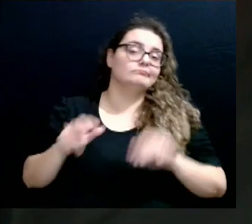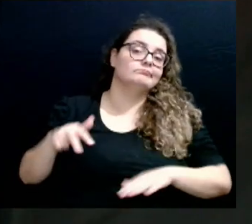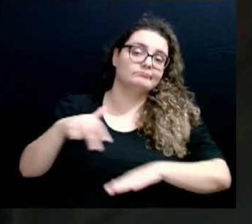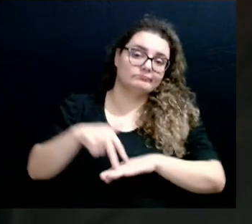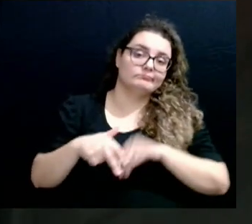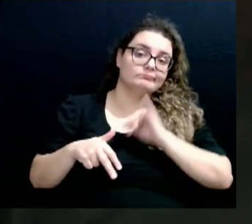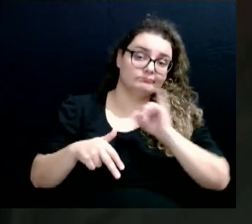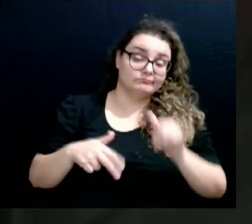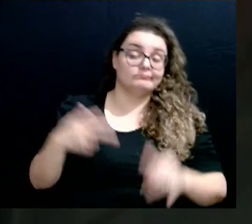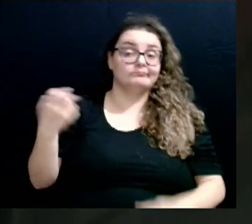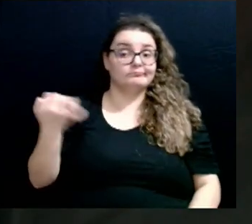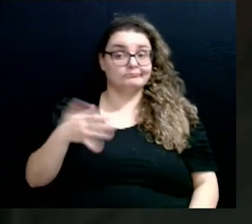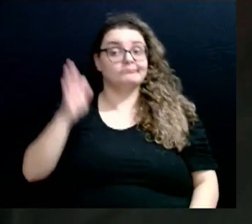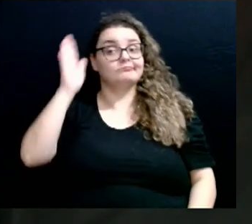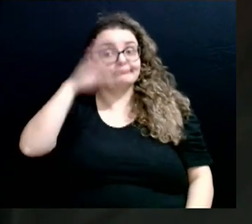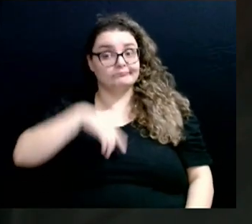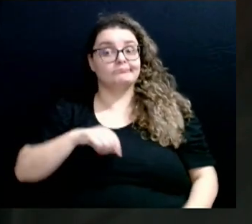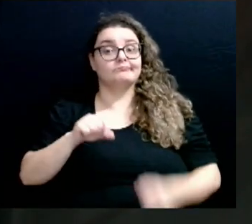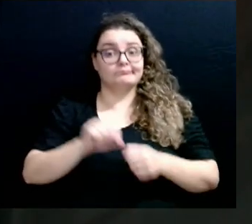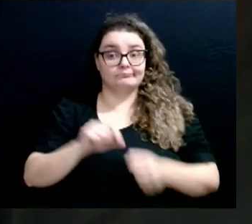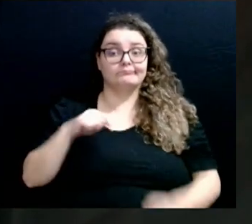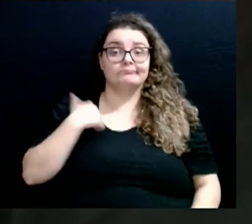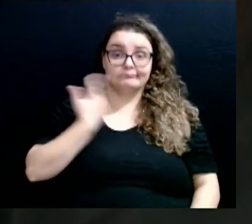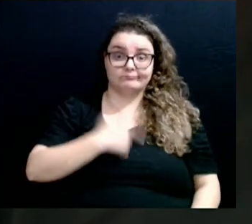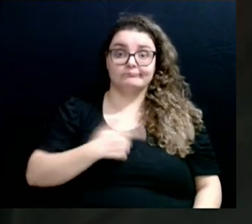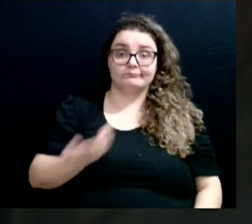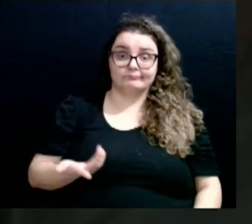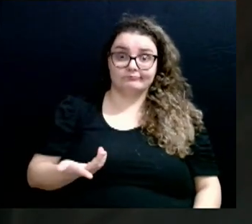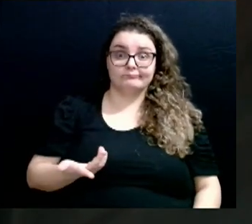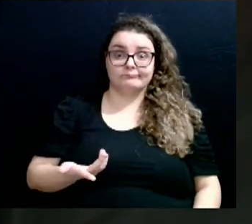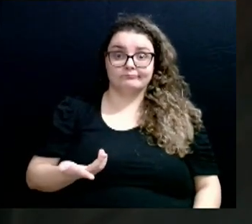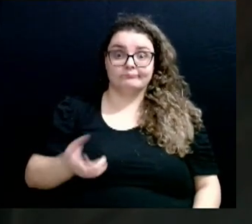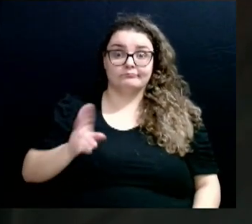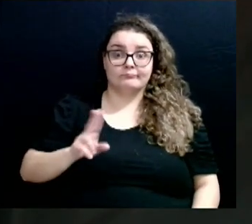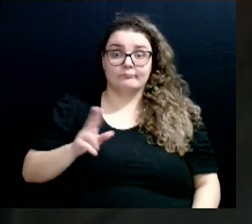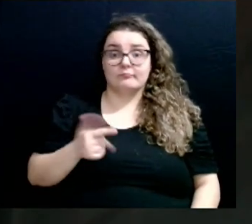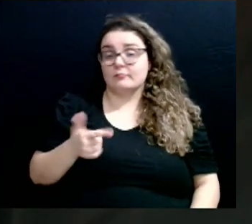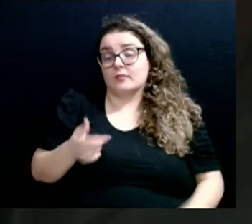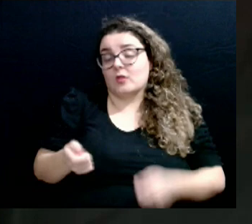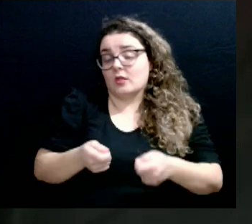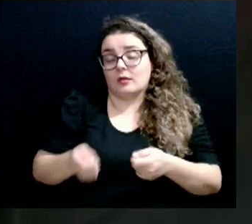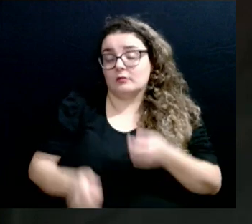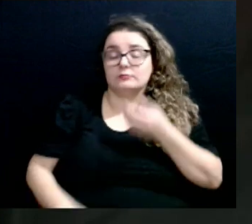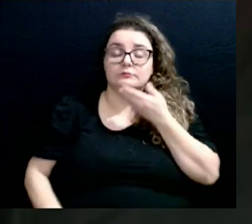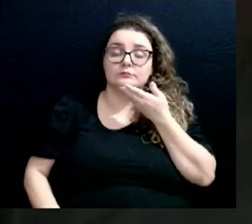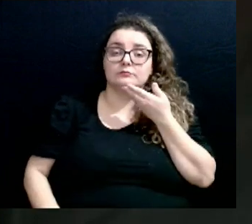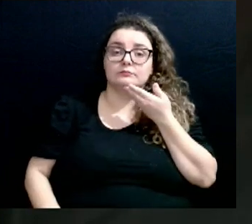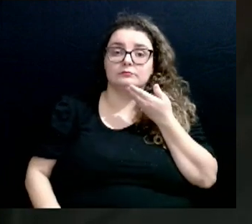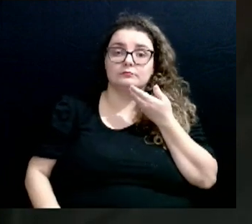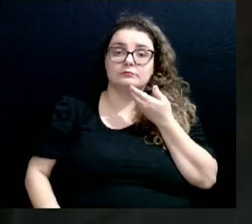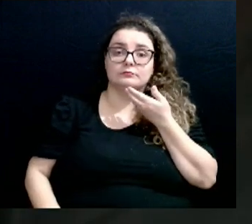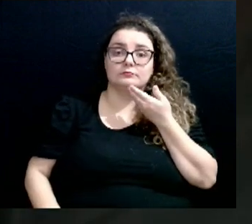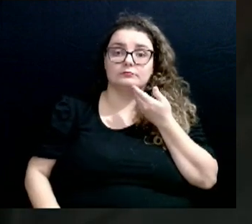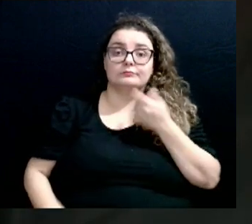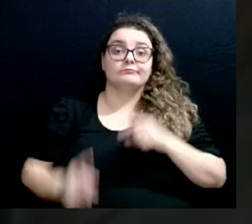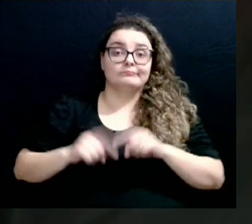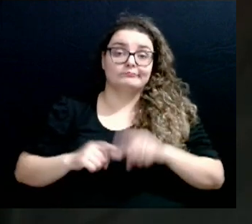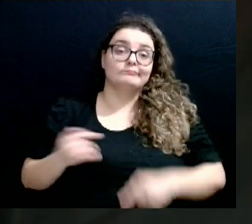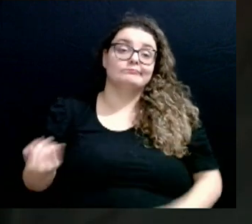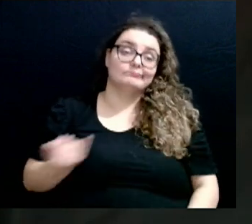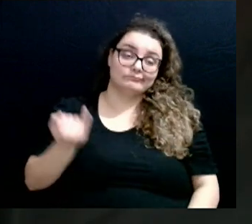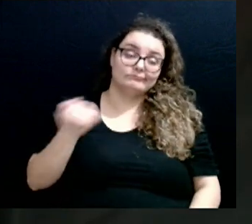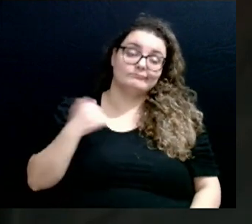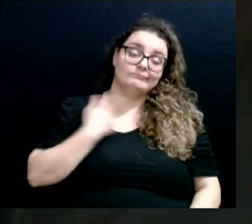mal faz para a gente esse uso sem medida, né, de um aparelho tão importante na nossa vida e que